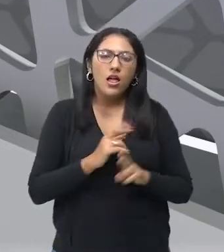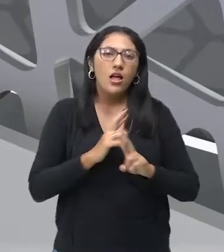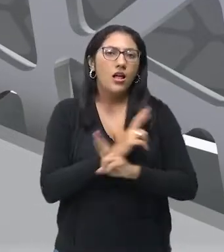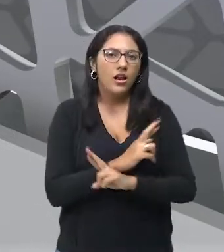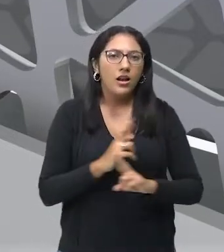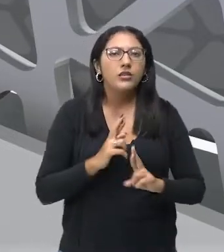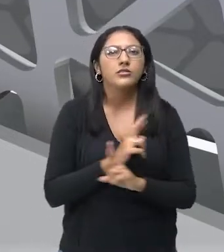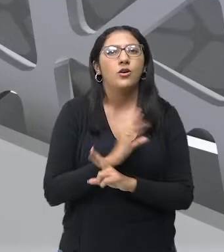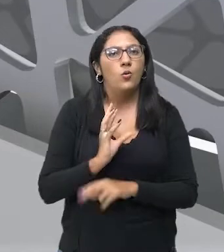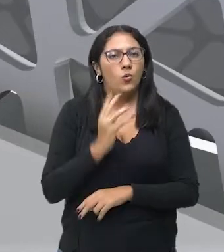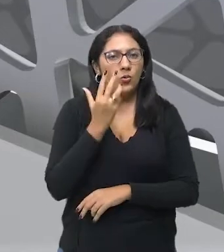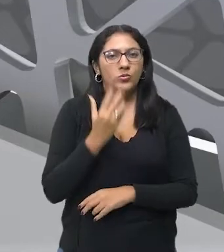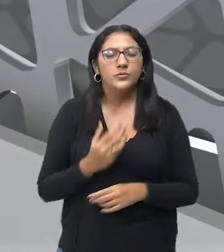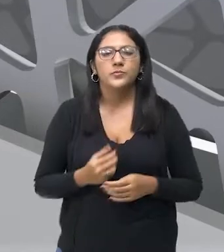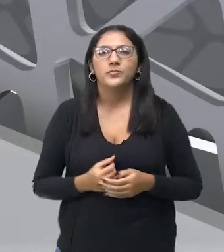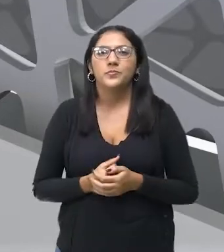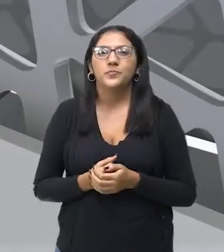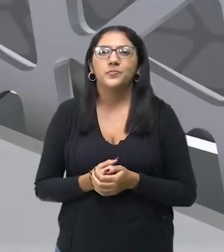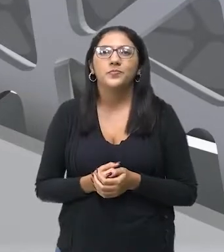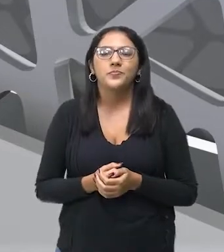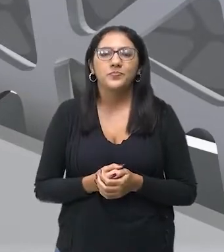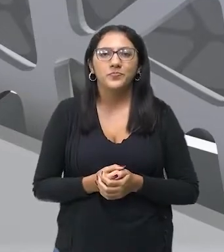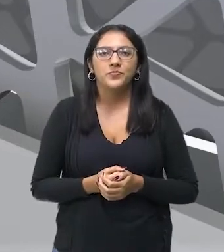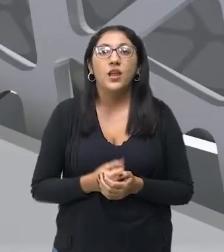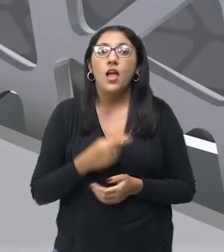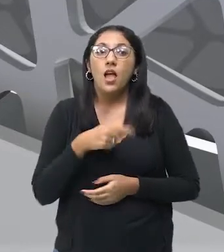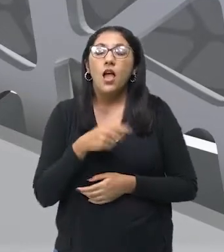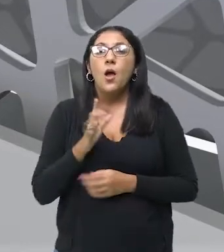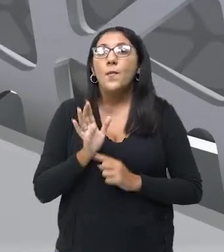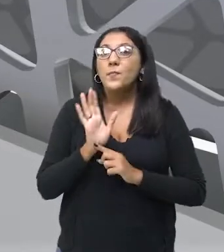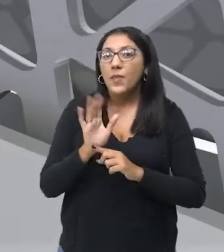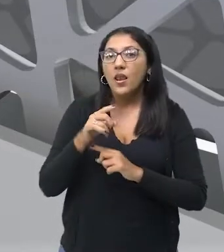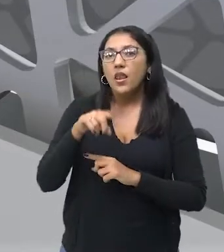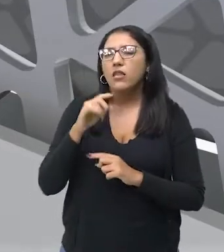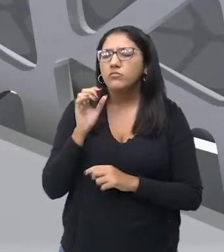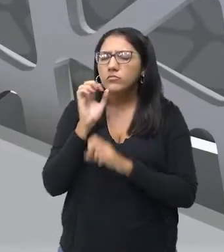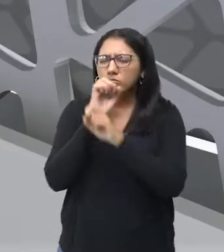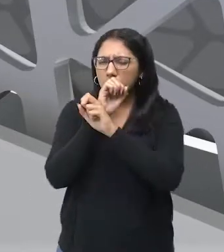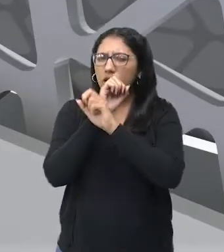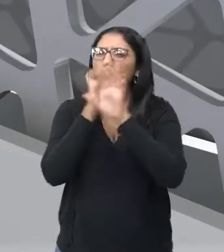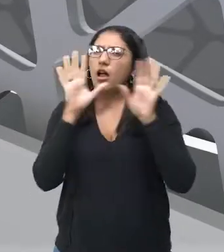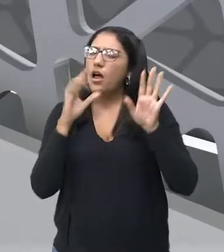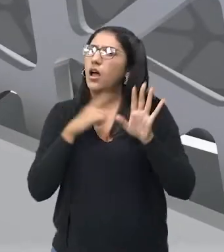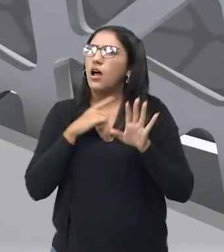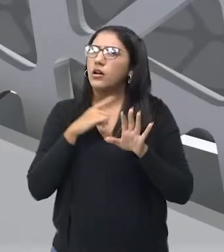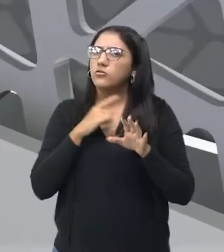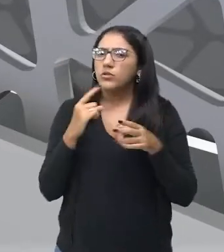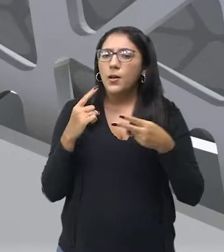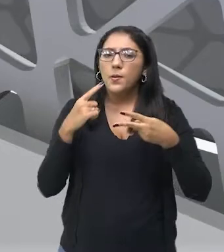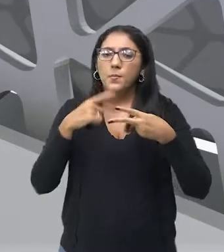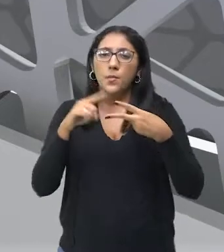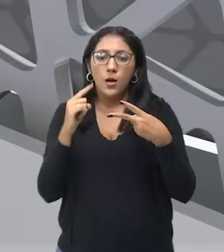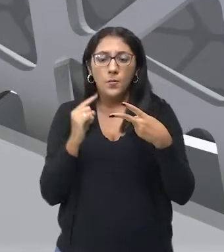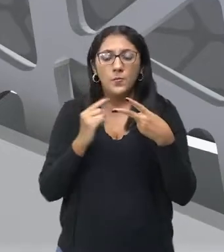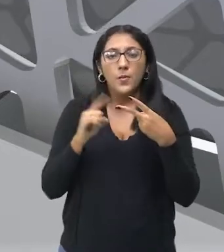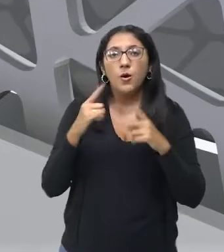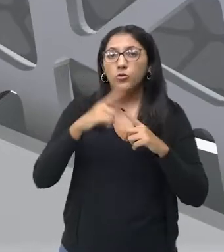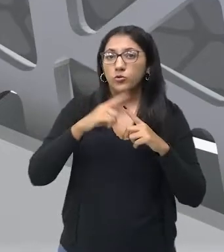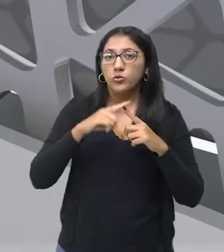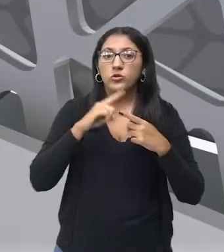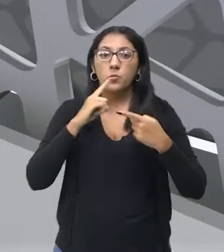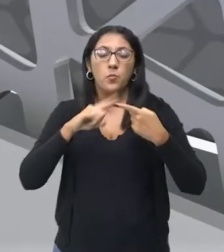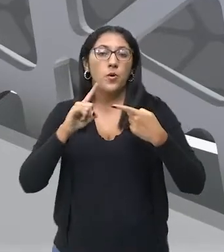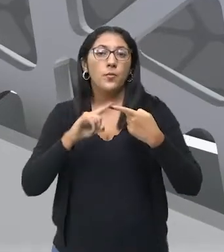fato ocorrido. Ok, isso mostra para nós de maneira bem clara, né, que existe o que é um fato e que existe o que é